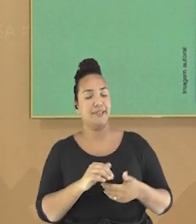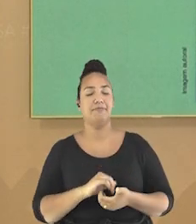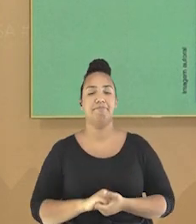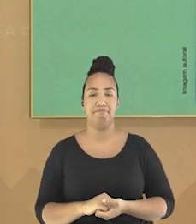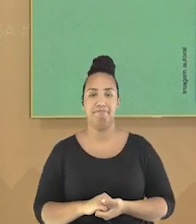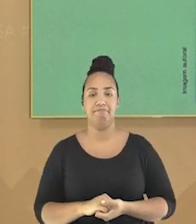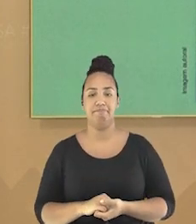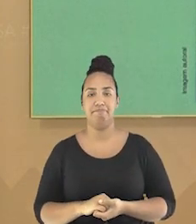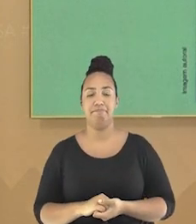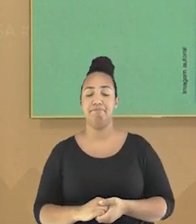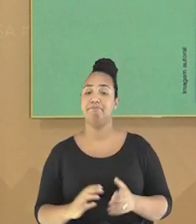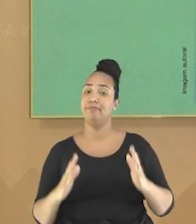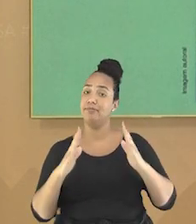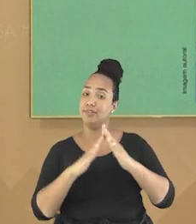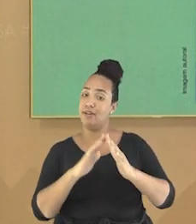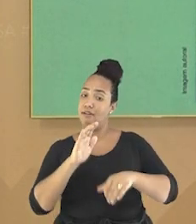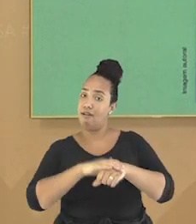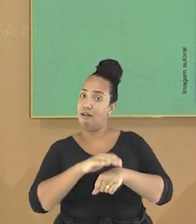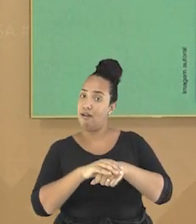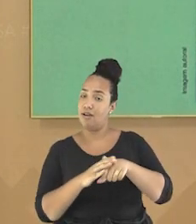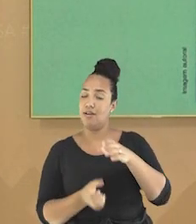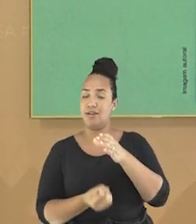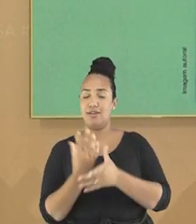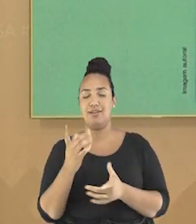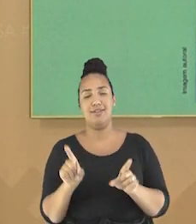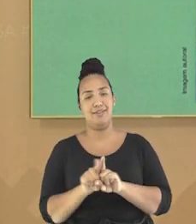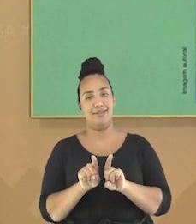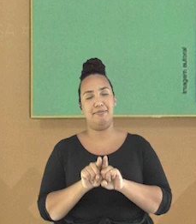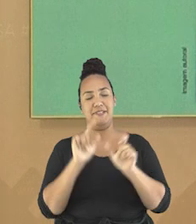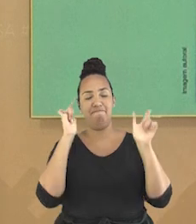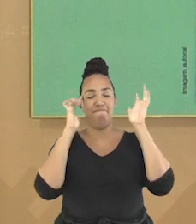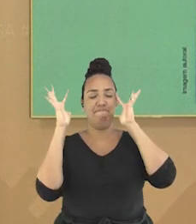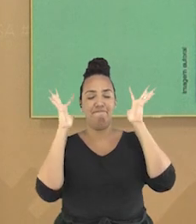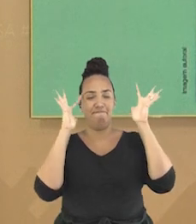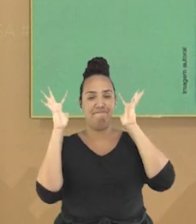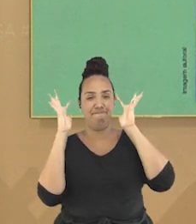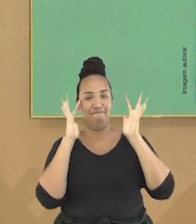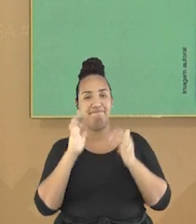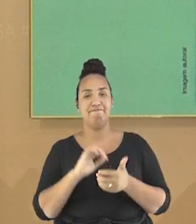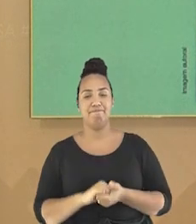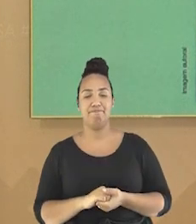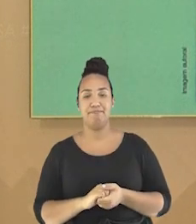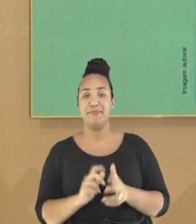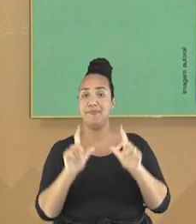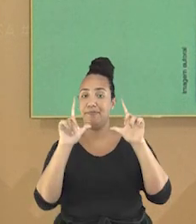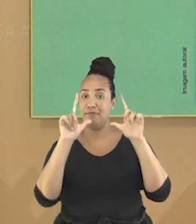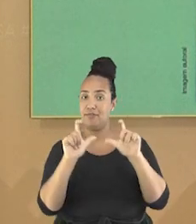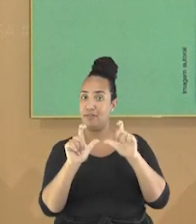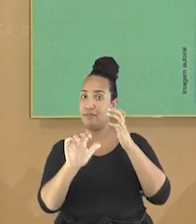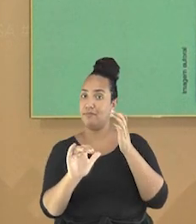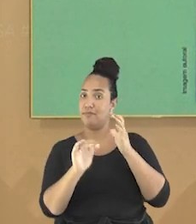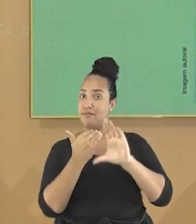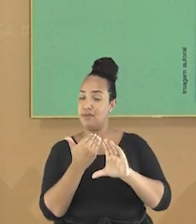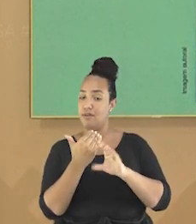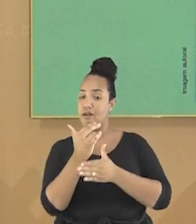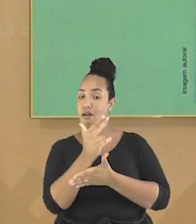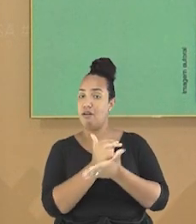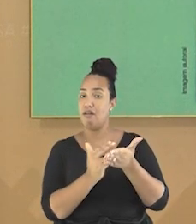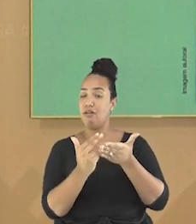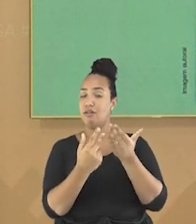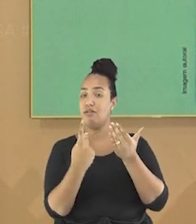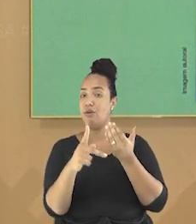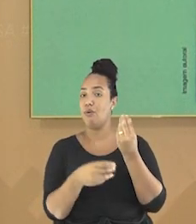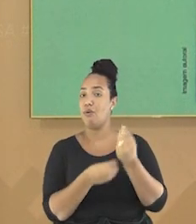indígenas. Faça aí na sua casa também. Pode soltar a sua imaginação. E nos envie uma foto de como ficou a